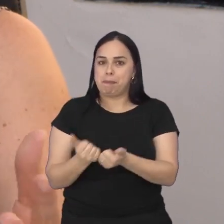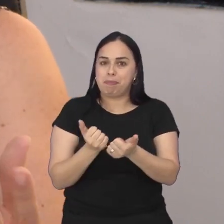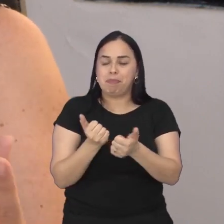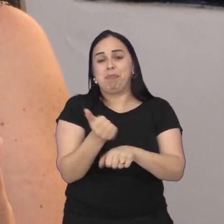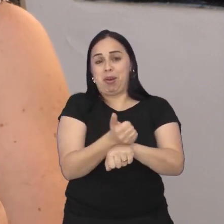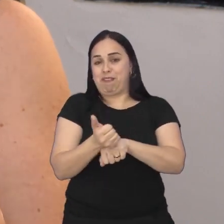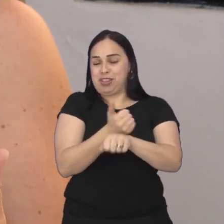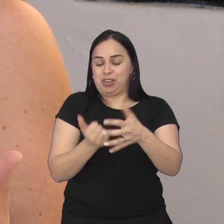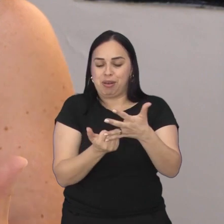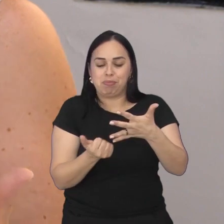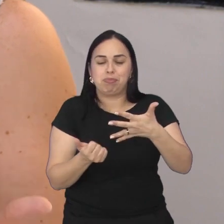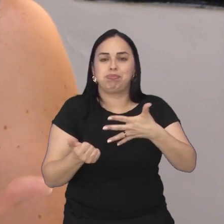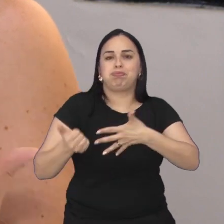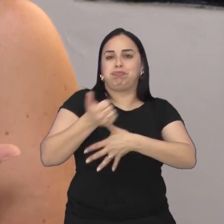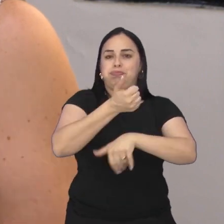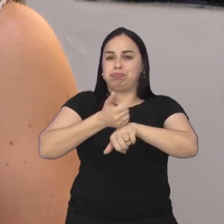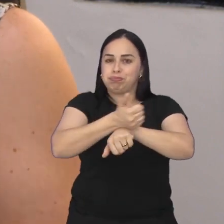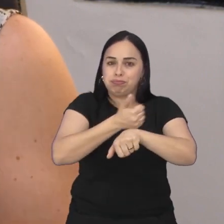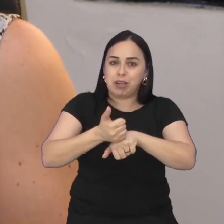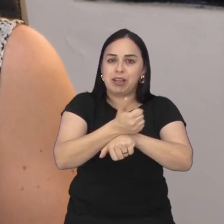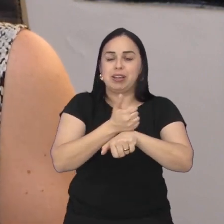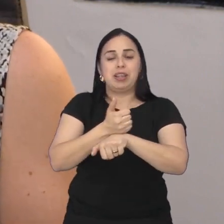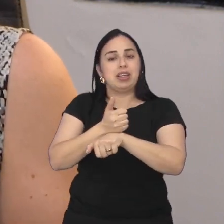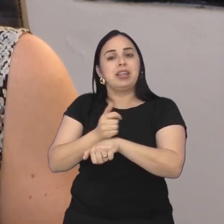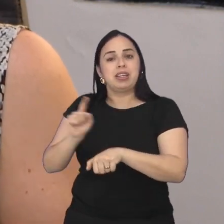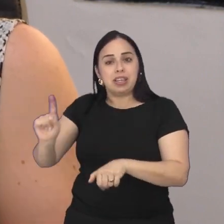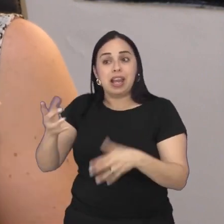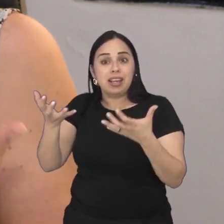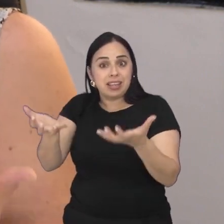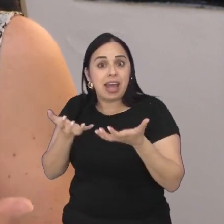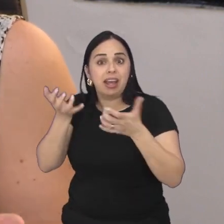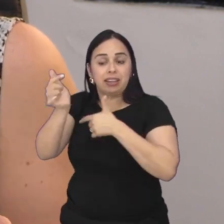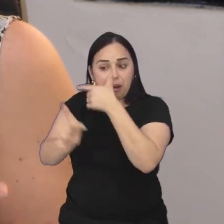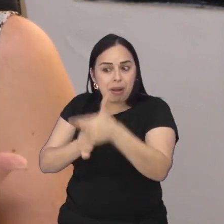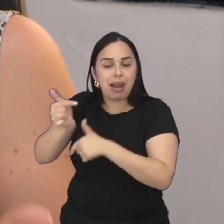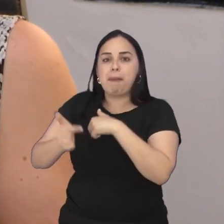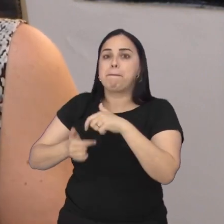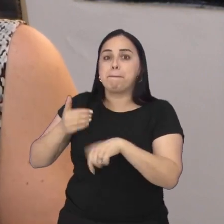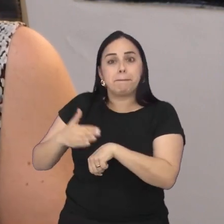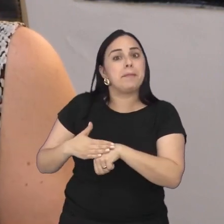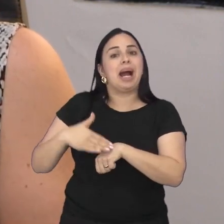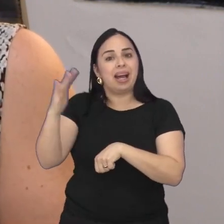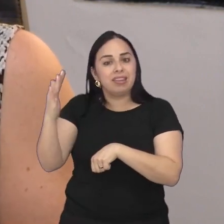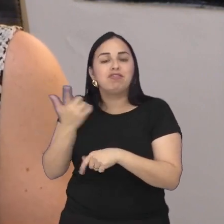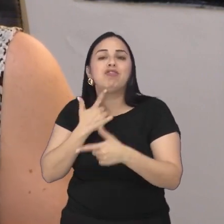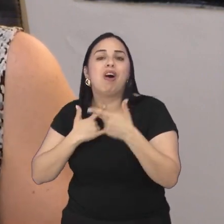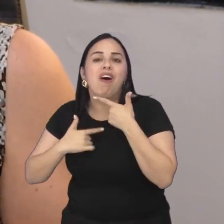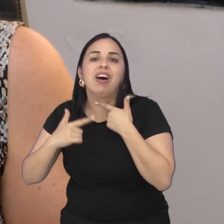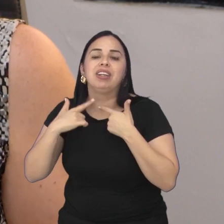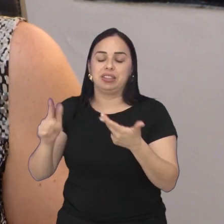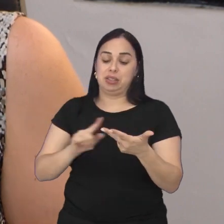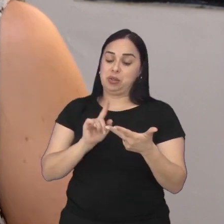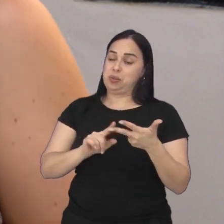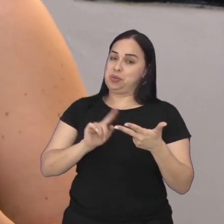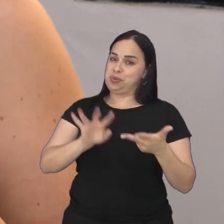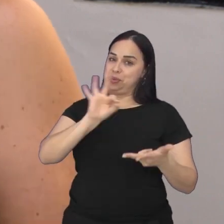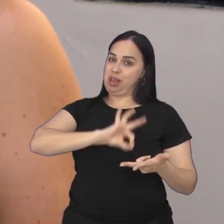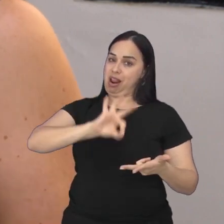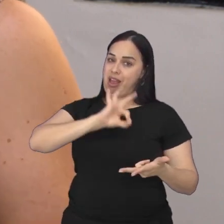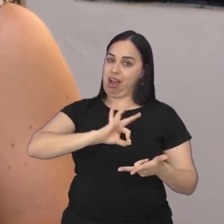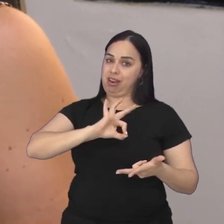carreira que estimula o professor a ficar na rede, faz com que o professor queira se dedicar mais. Você